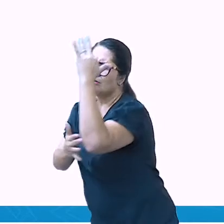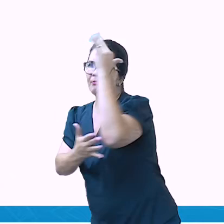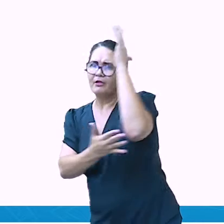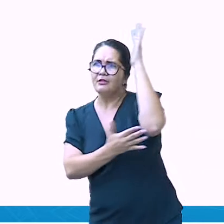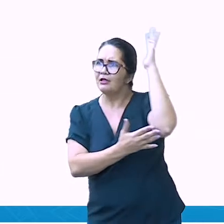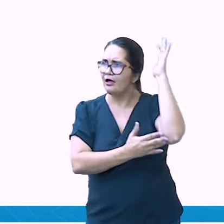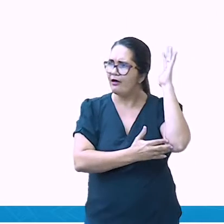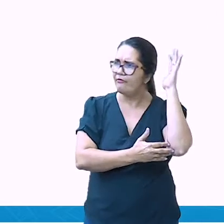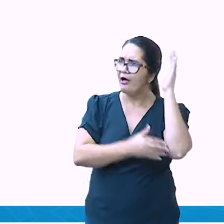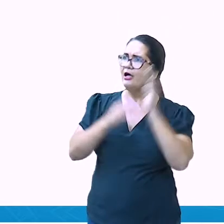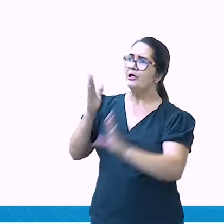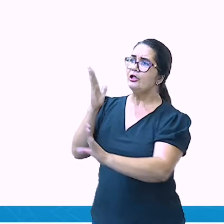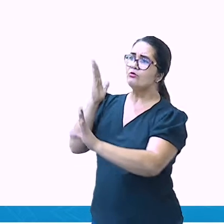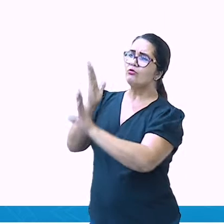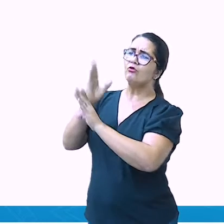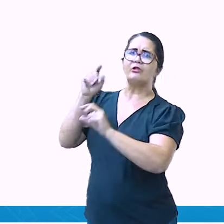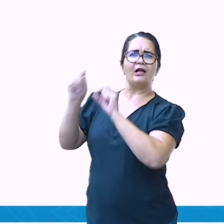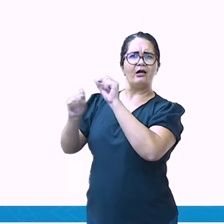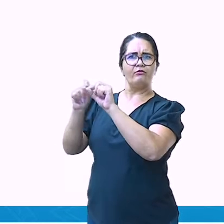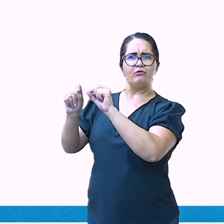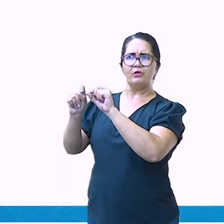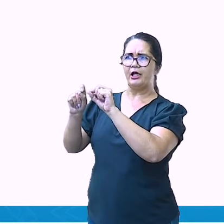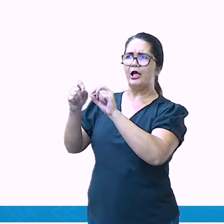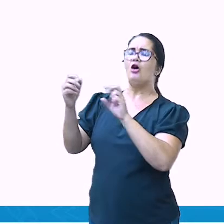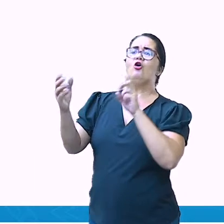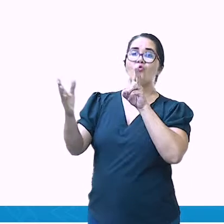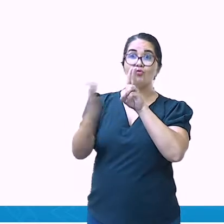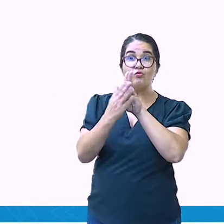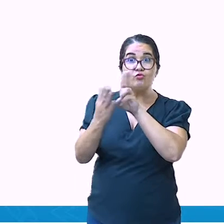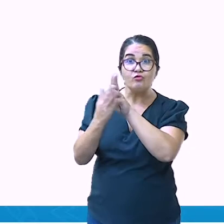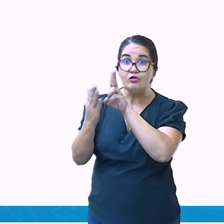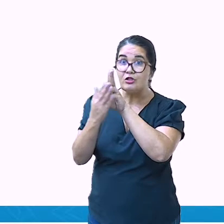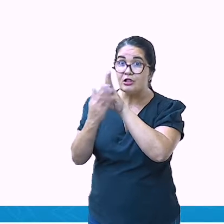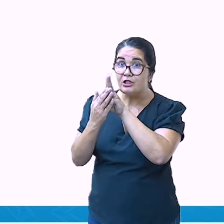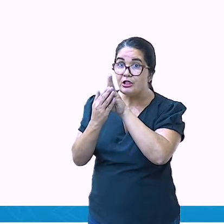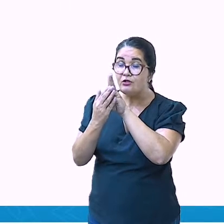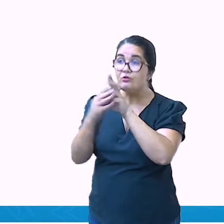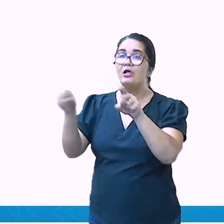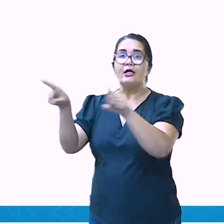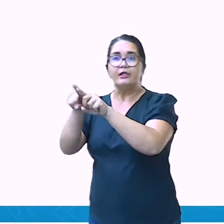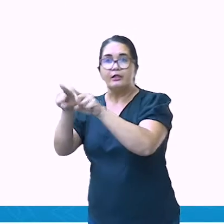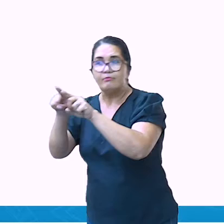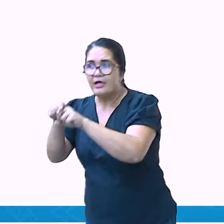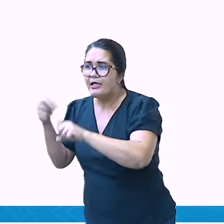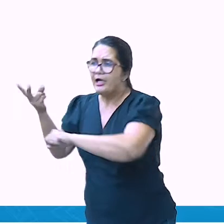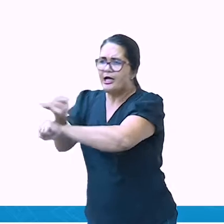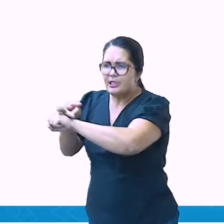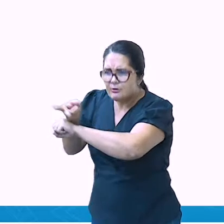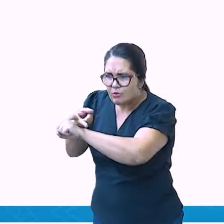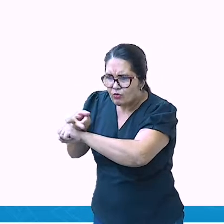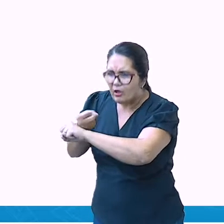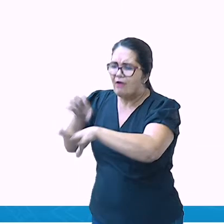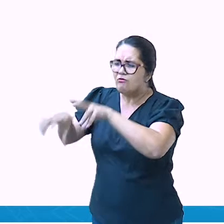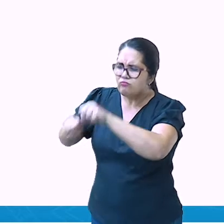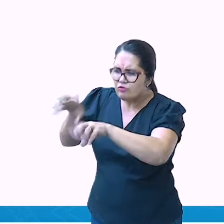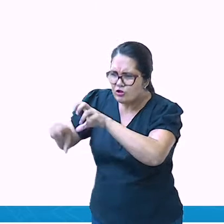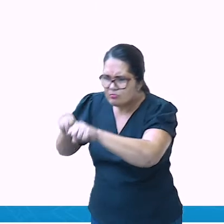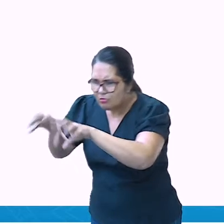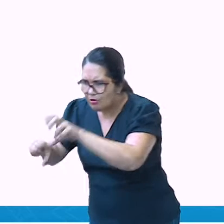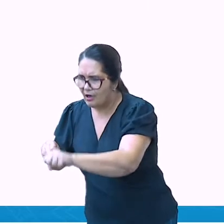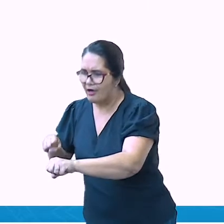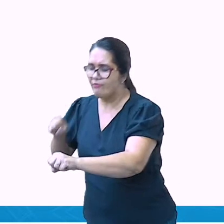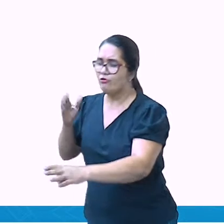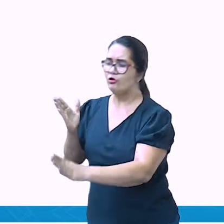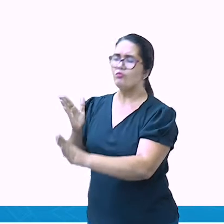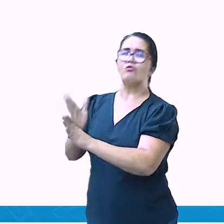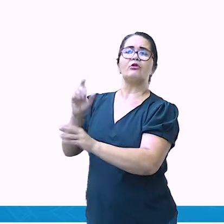eles descobriram o ouro, que chegou em um outro ciclo econômico. Depois disso veio a crise